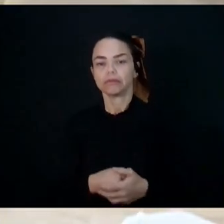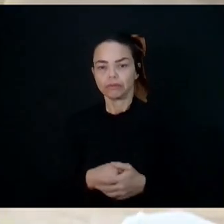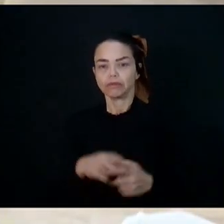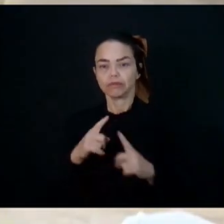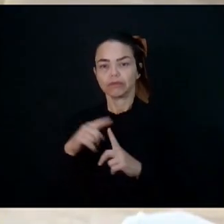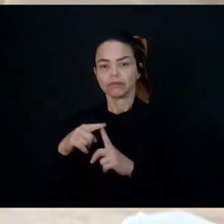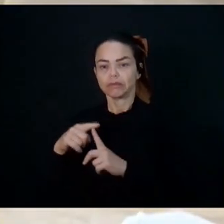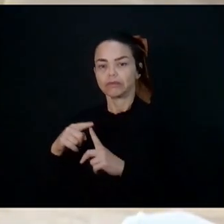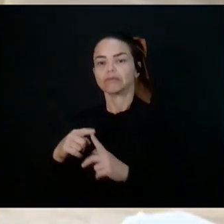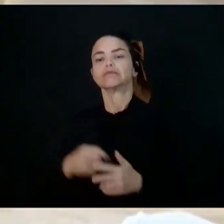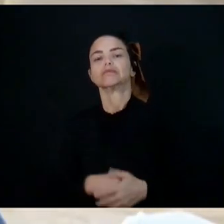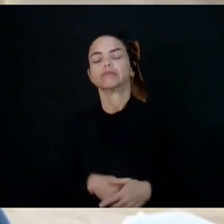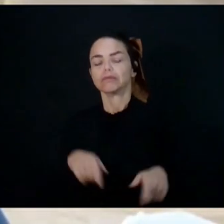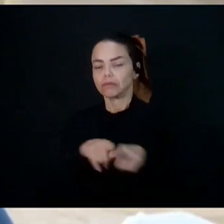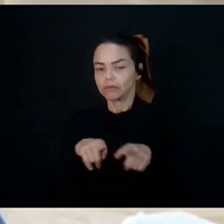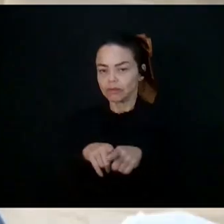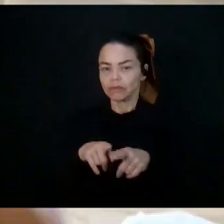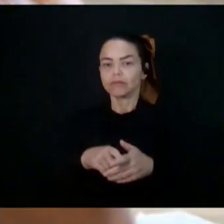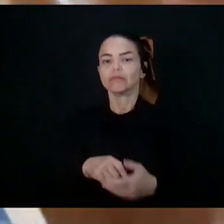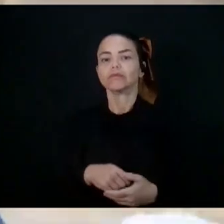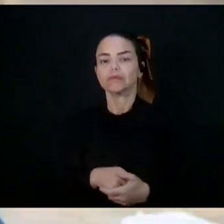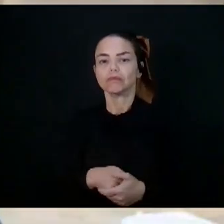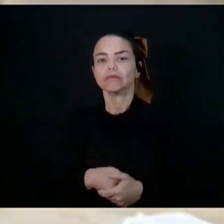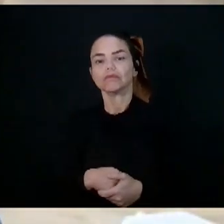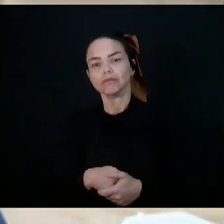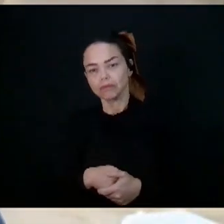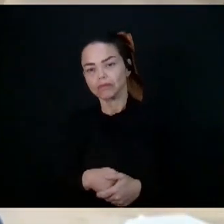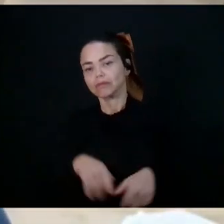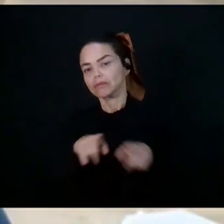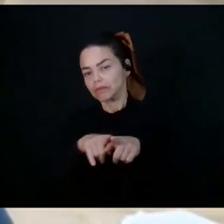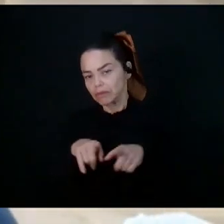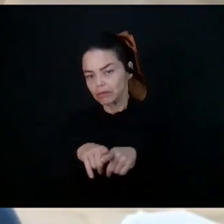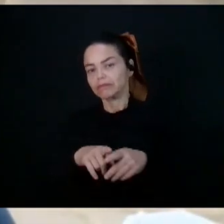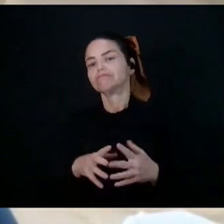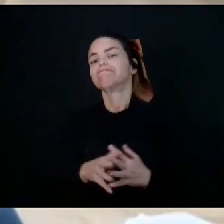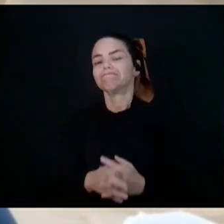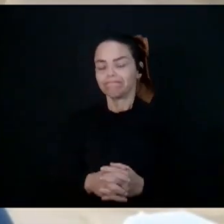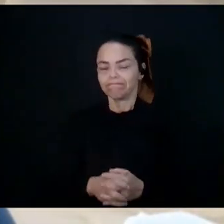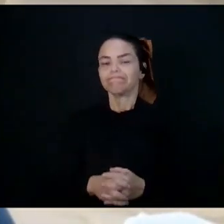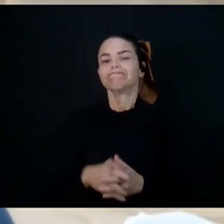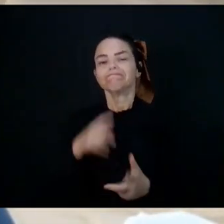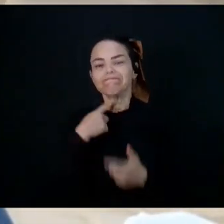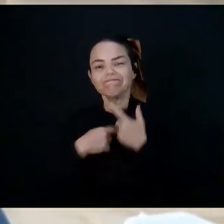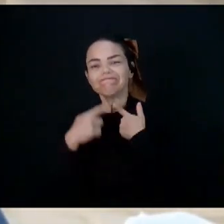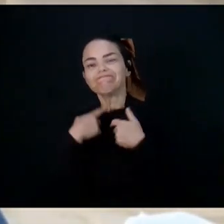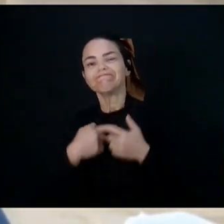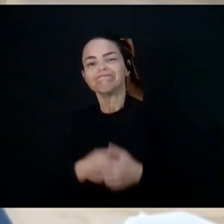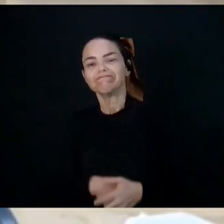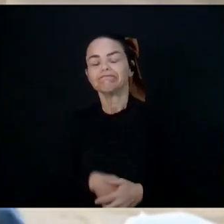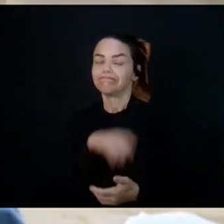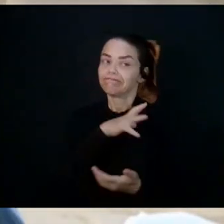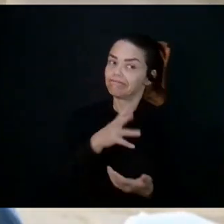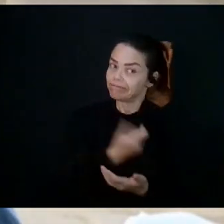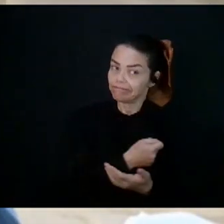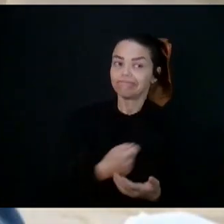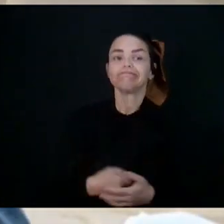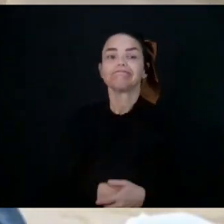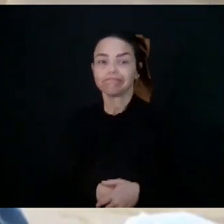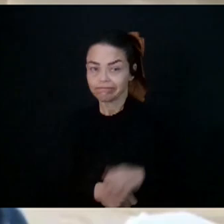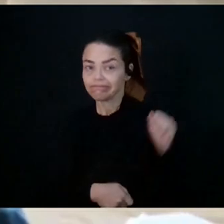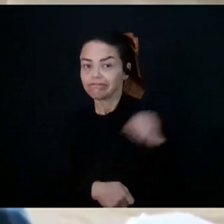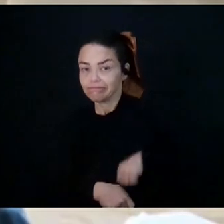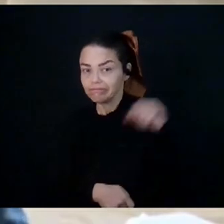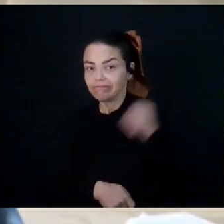situação também, né? E aí também entra esse desejo da síndrome do Salvador, sim, porque é